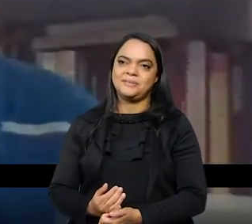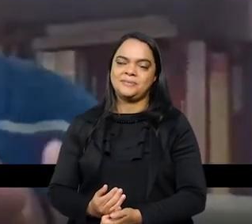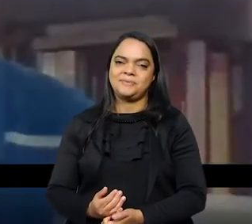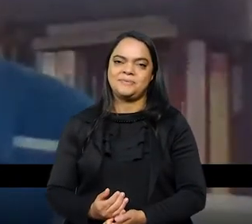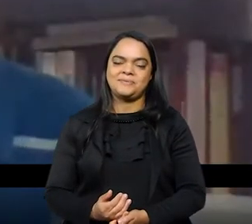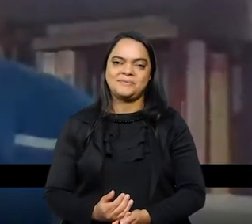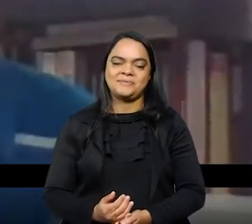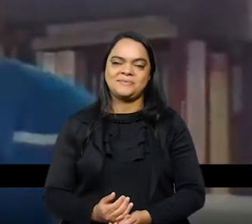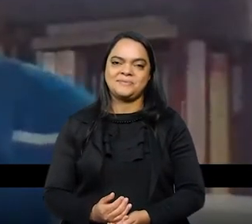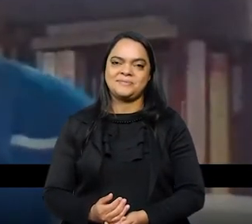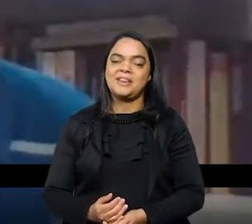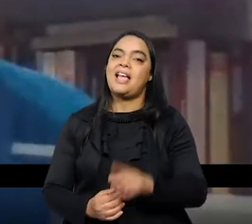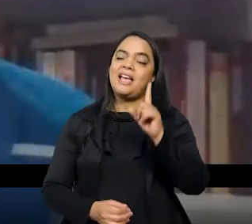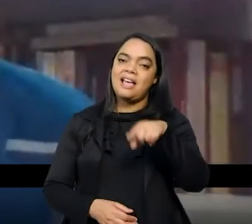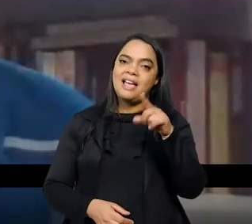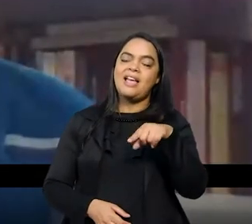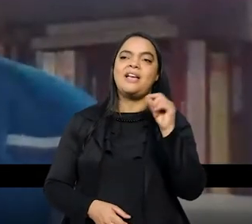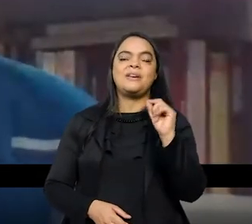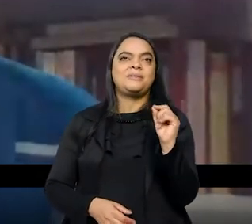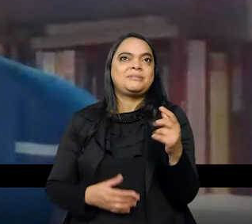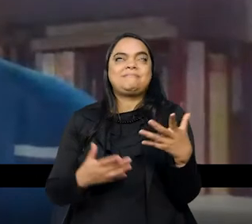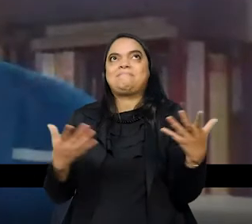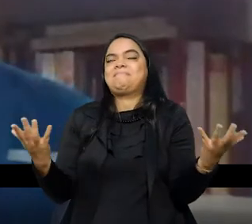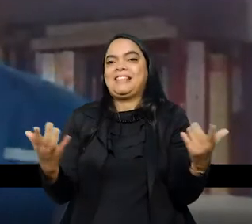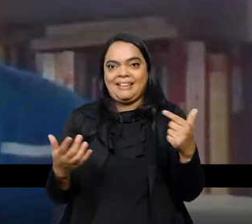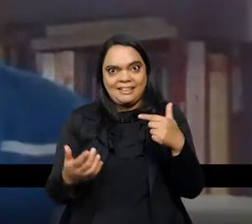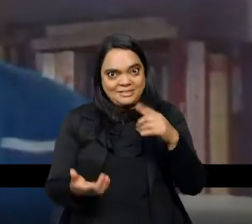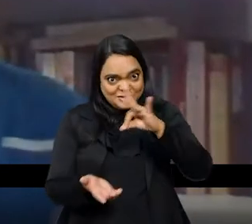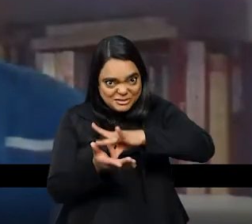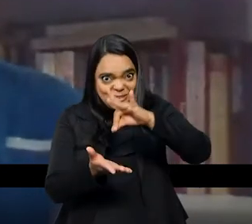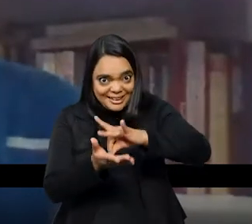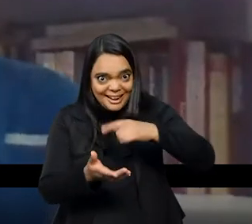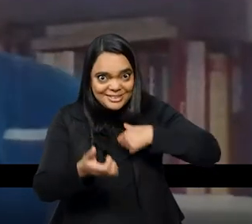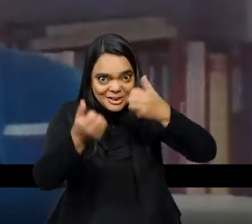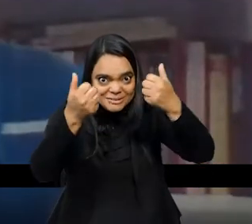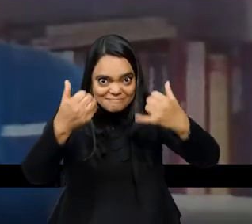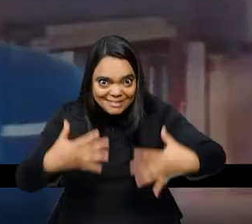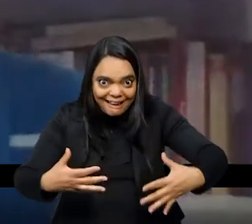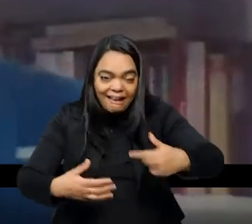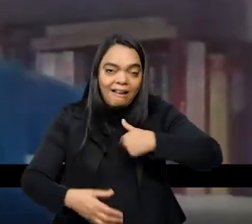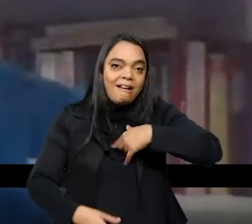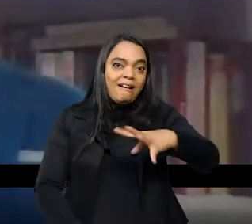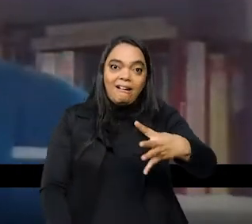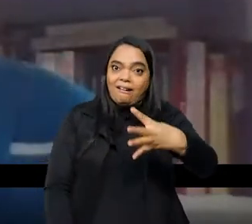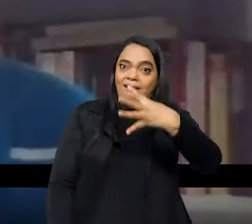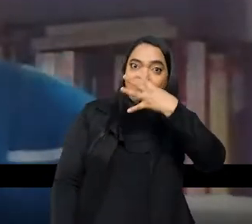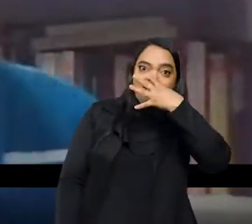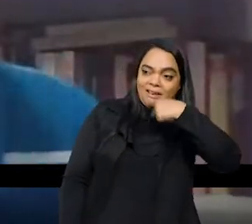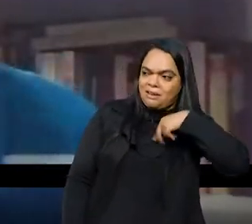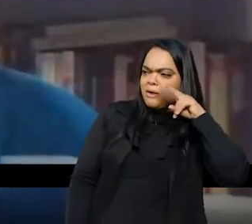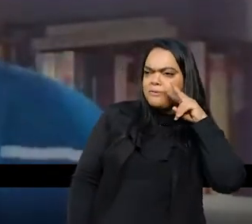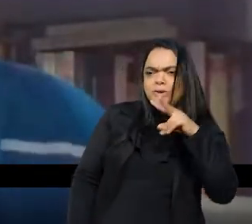É uma coisa, assim, que eu vou dizer... Eu fiquei encantado quando eu vi, mas como é isso?